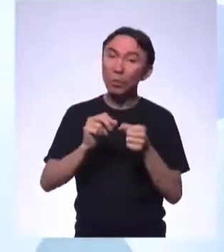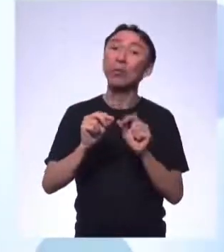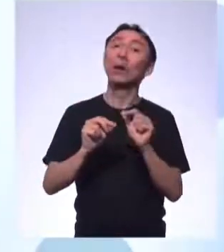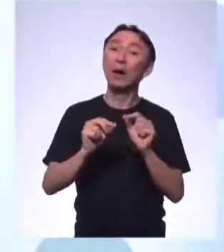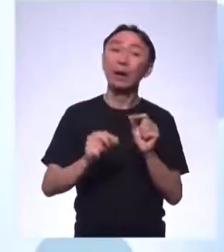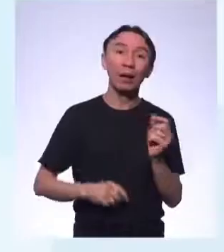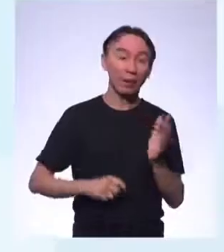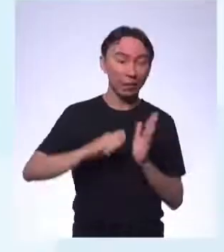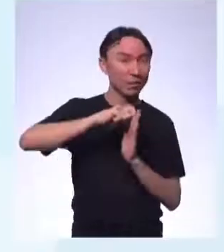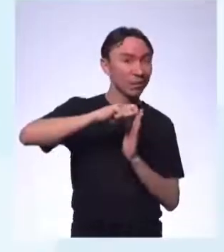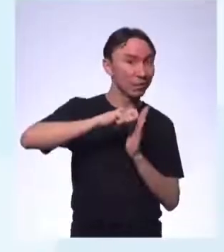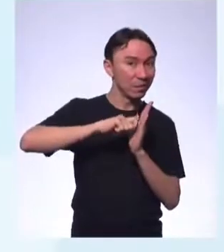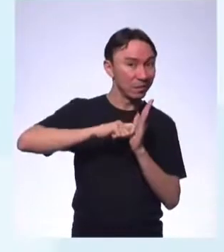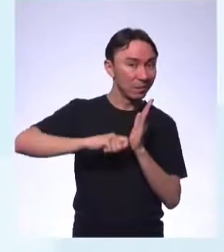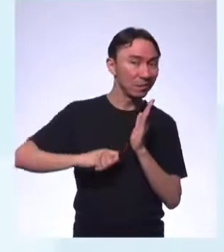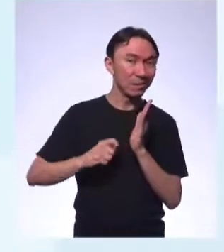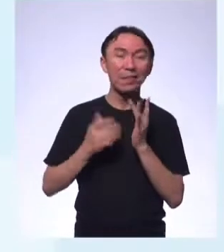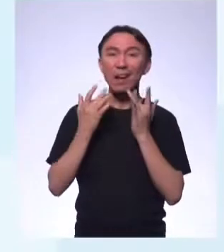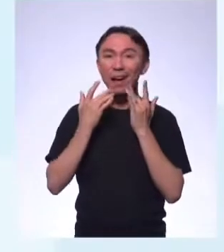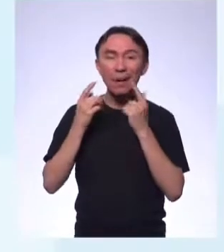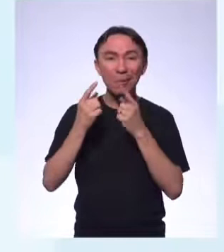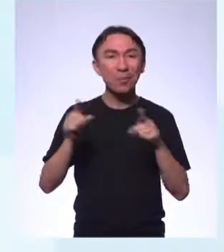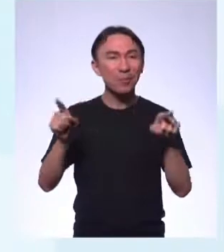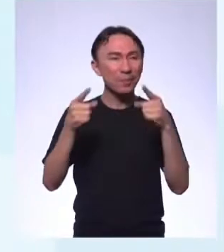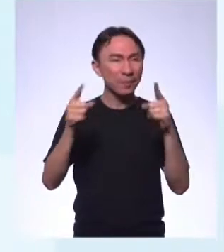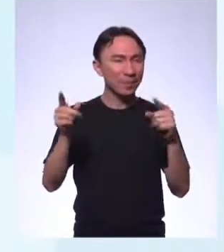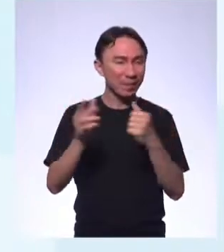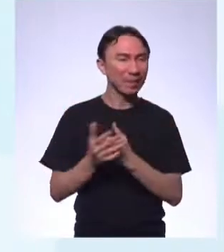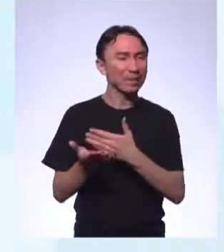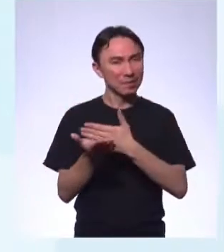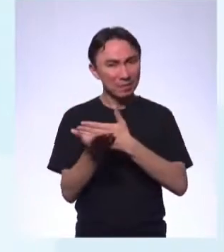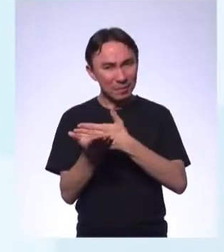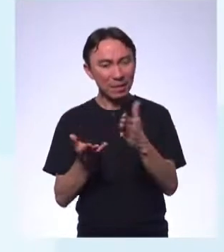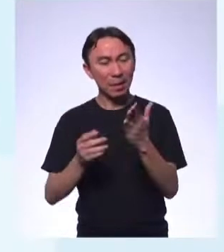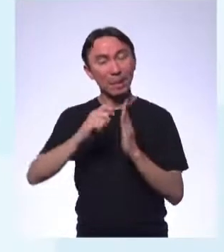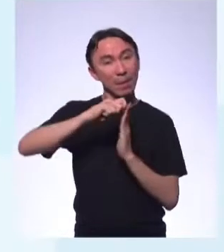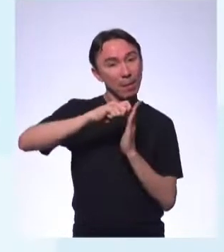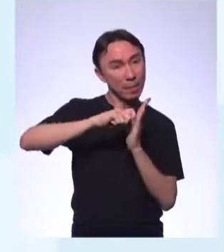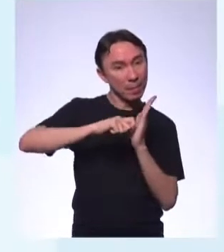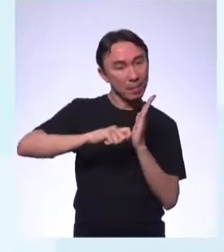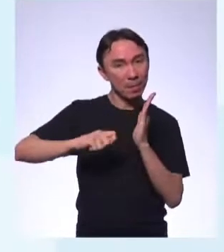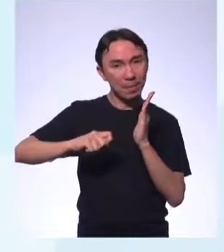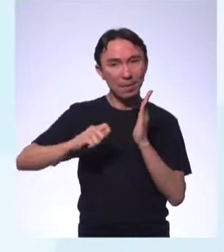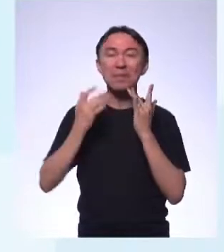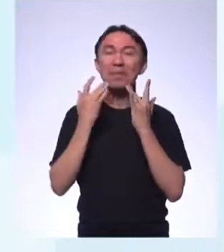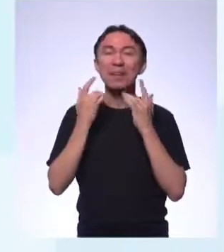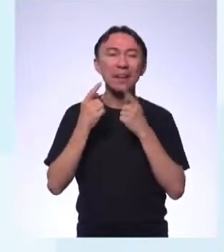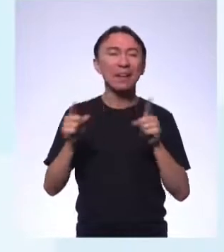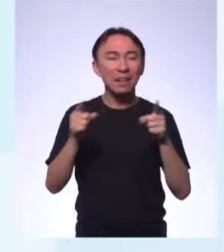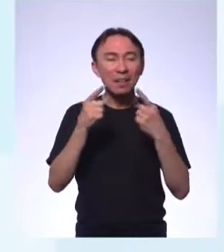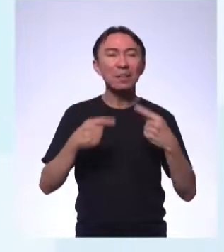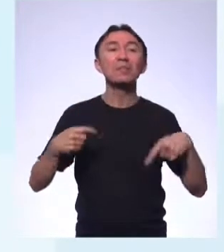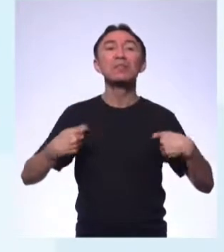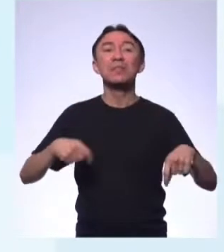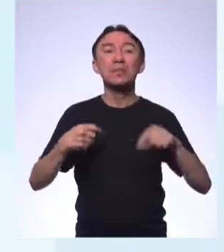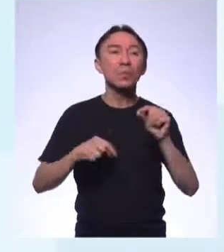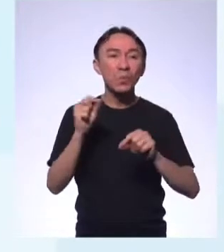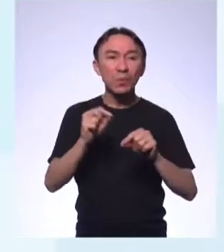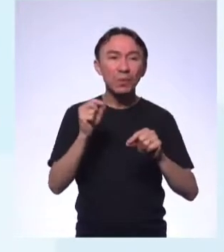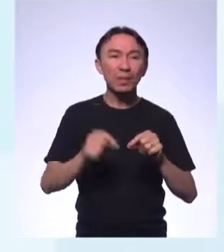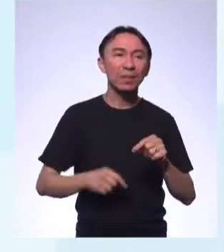isso? Vamos dar uma olhadinha aí na tela. Para iniciar a escrita de um musical, é interessante utilizar a metodologia ativa